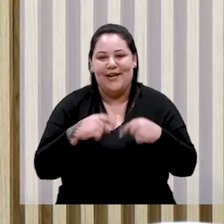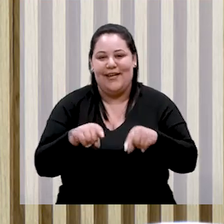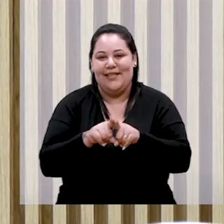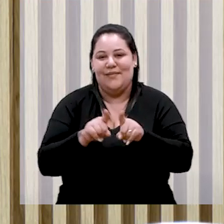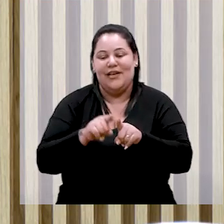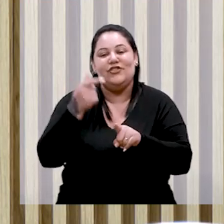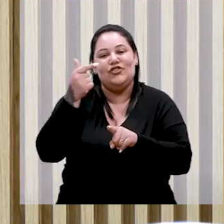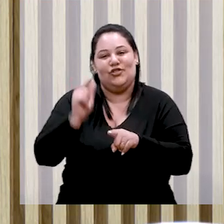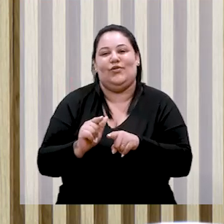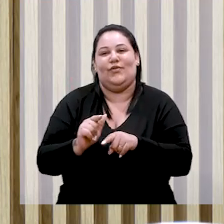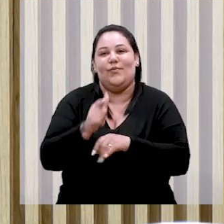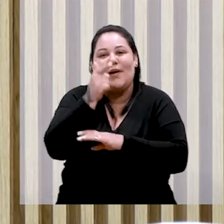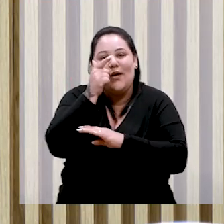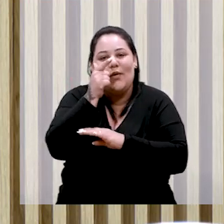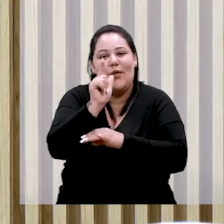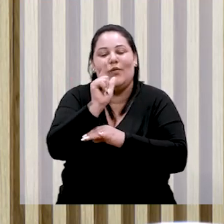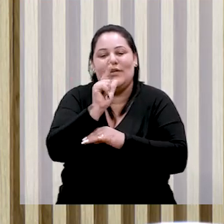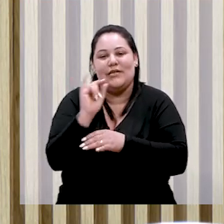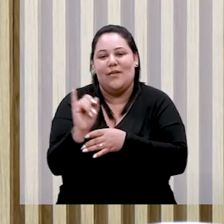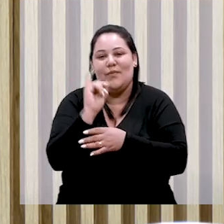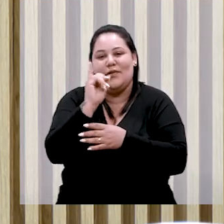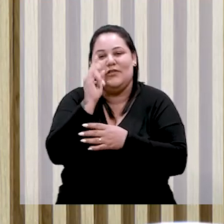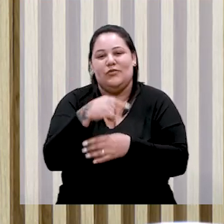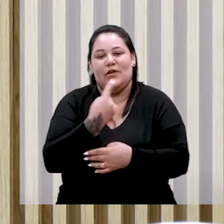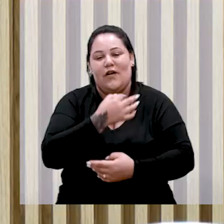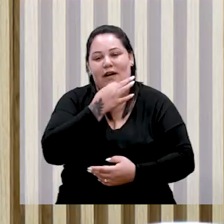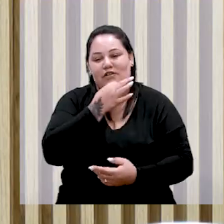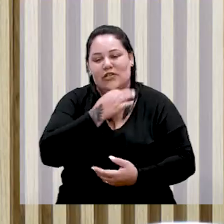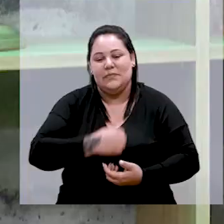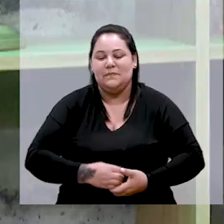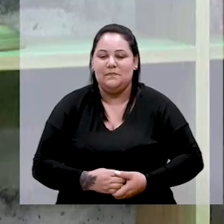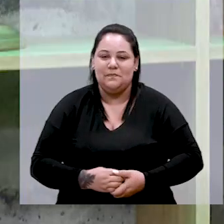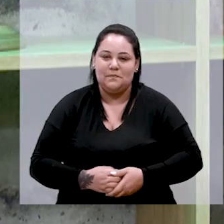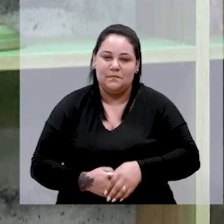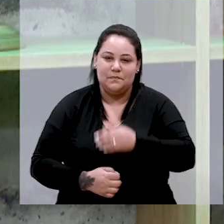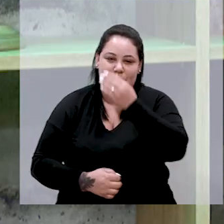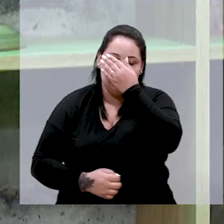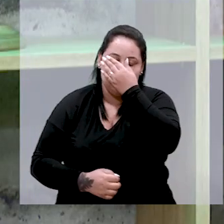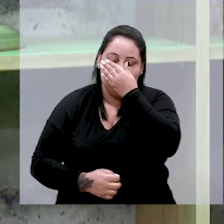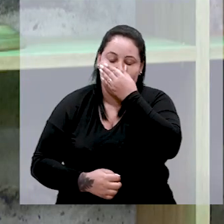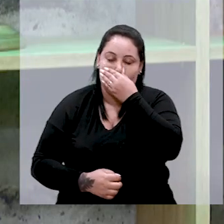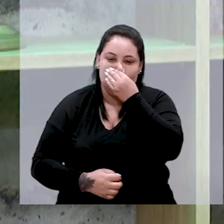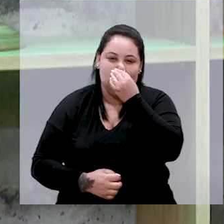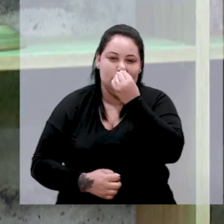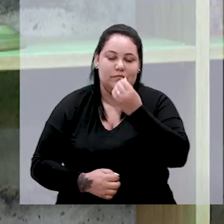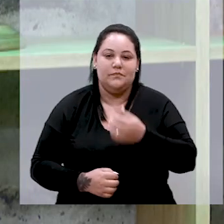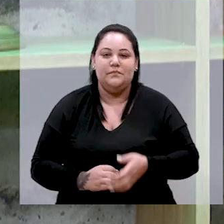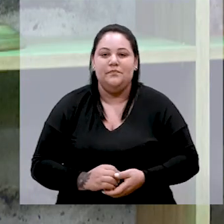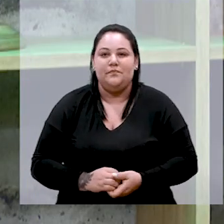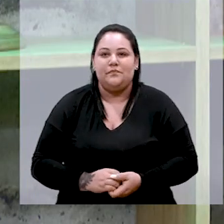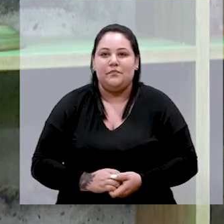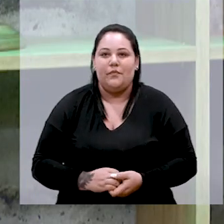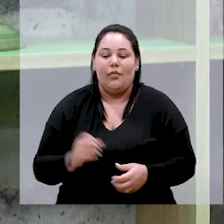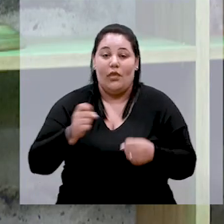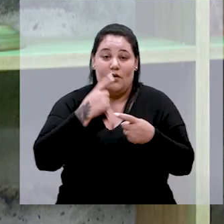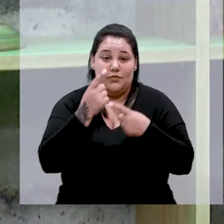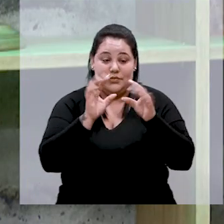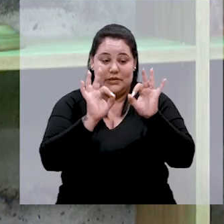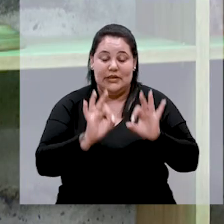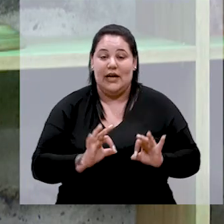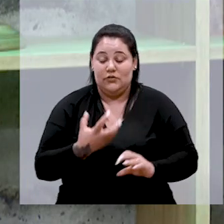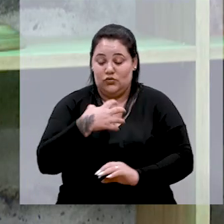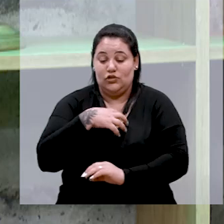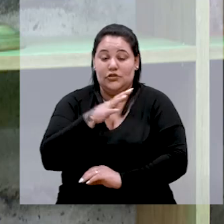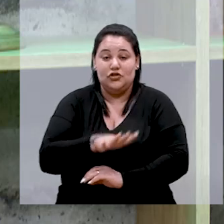celebrar também mais uma vitória importantíssima para a nossa cidade e região. Alguns pontos, vereadora, e nessa rodada de conversas com